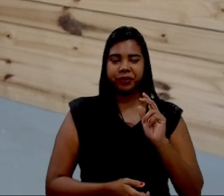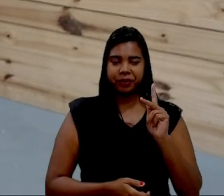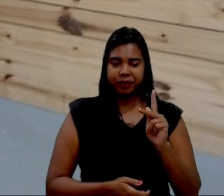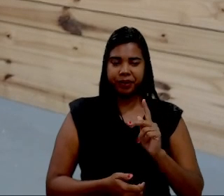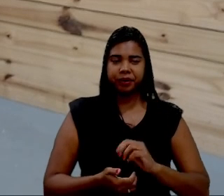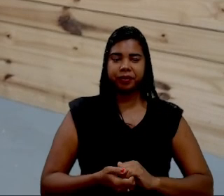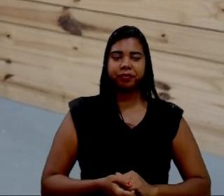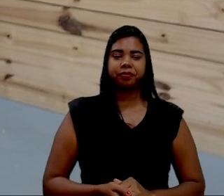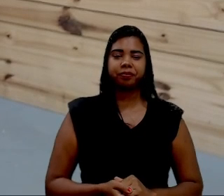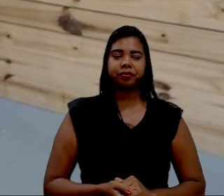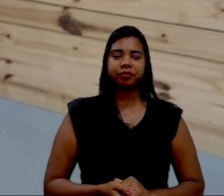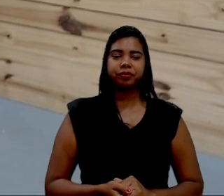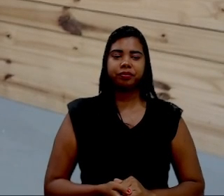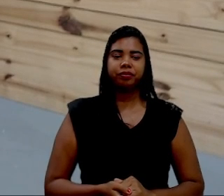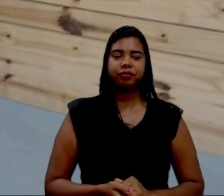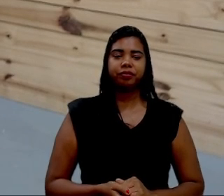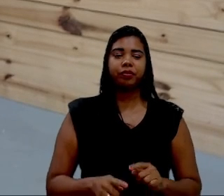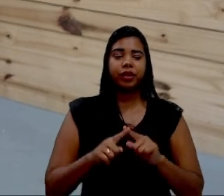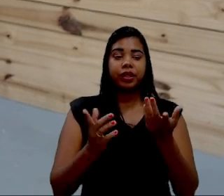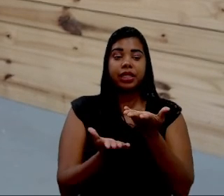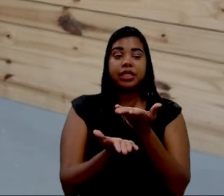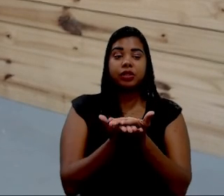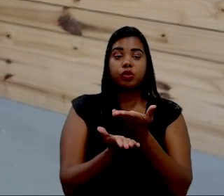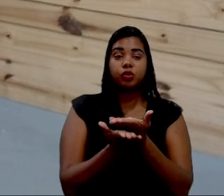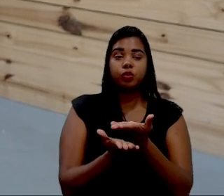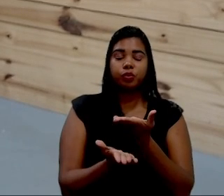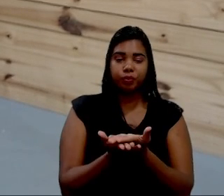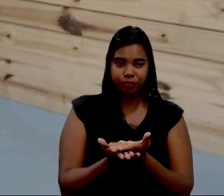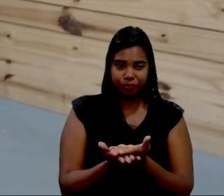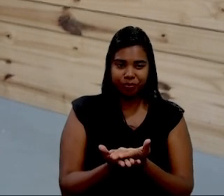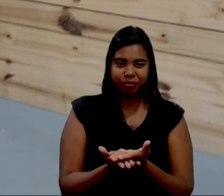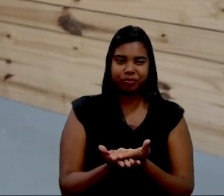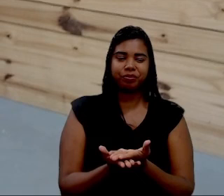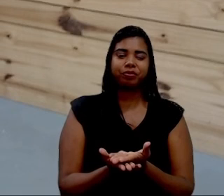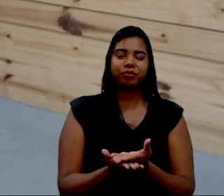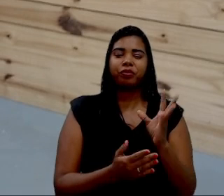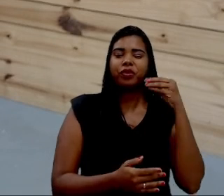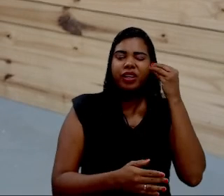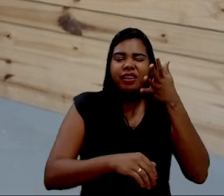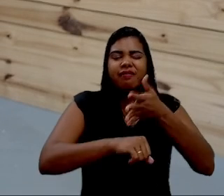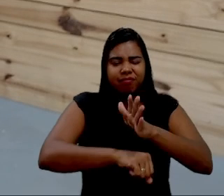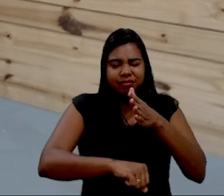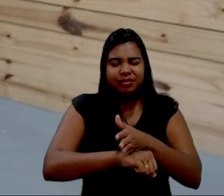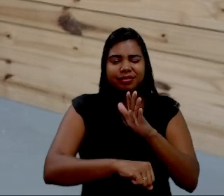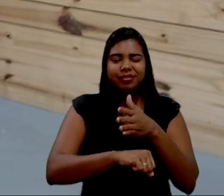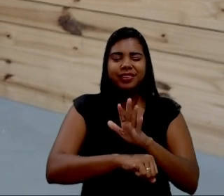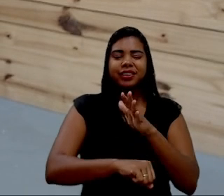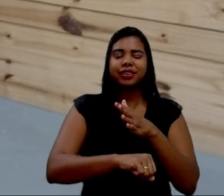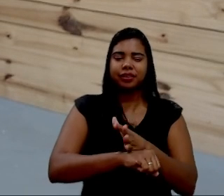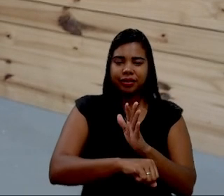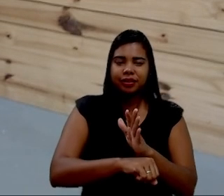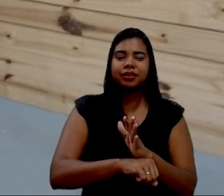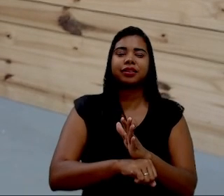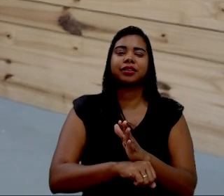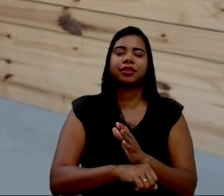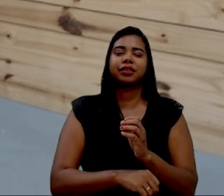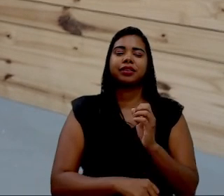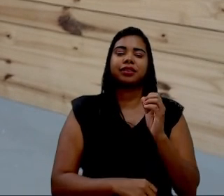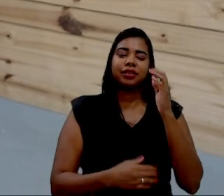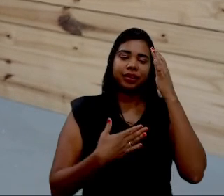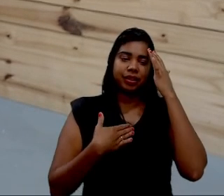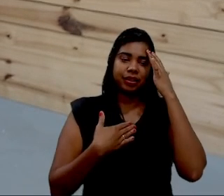Mas estudem aí, fiquem, né, testando, aí, exercitando, tá ok? E